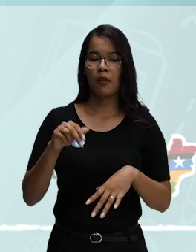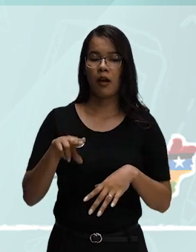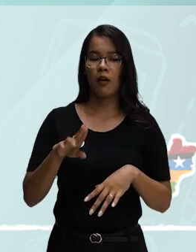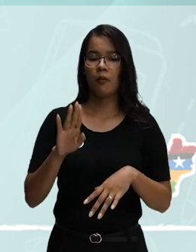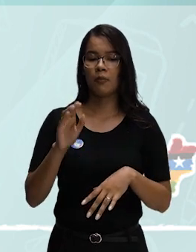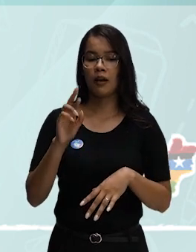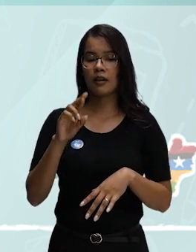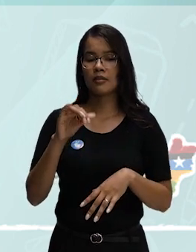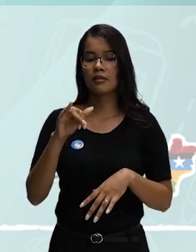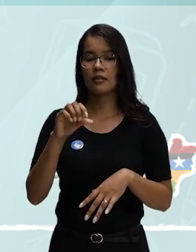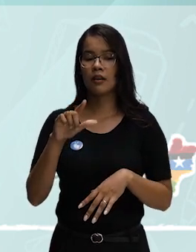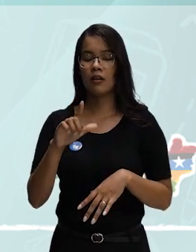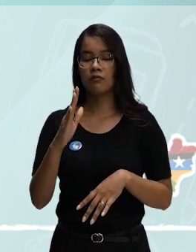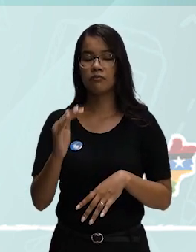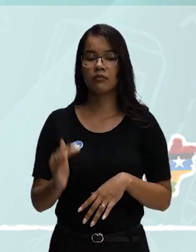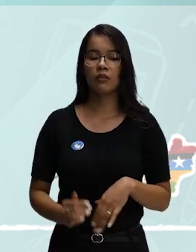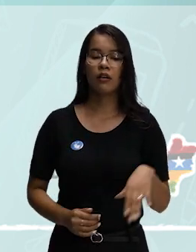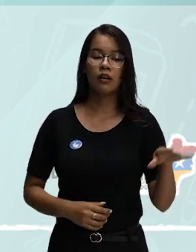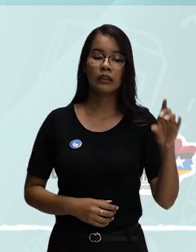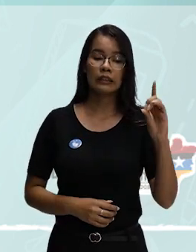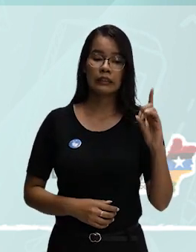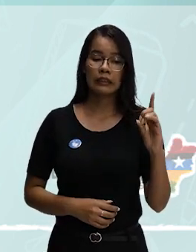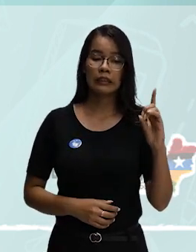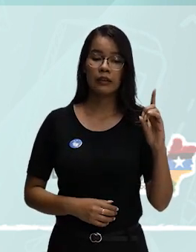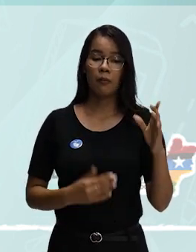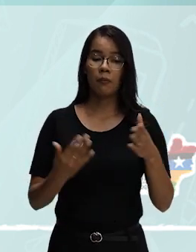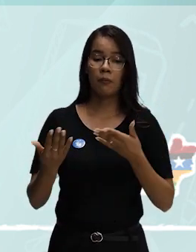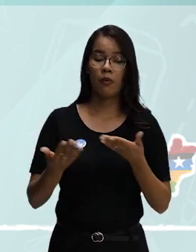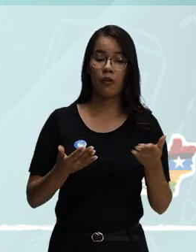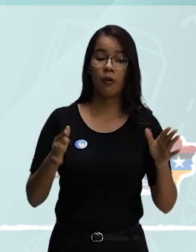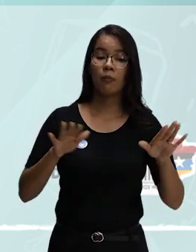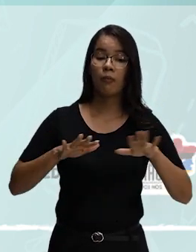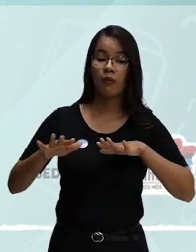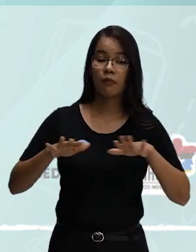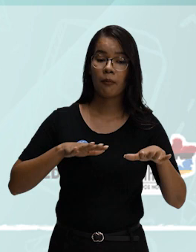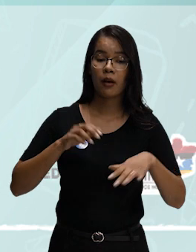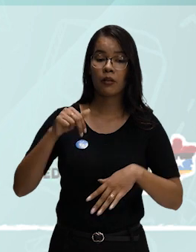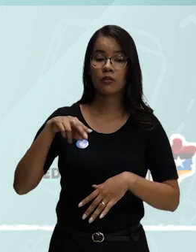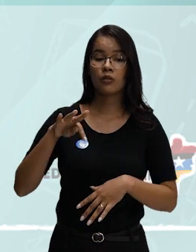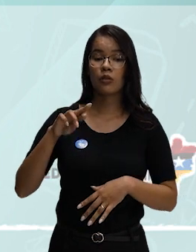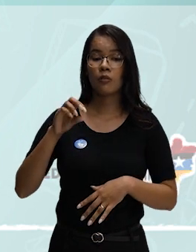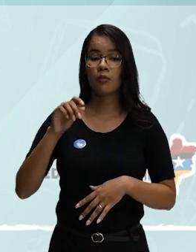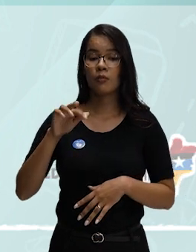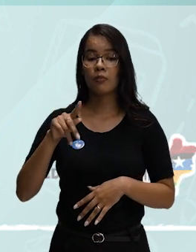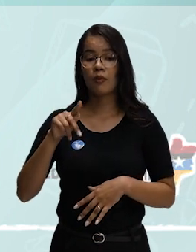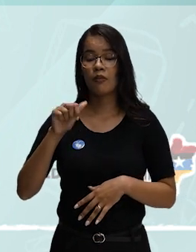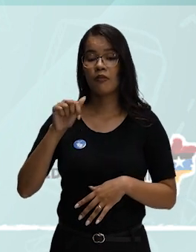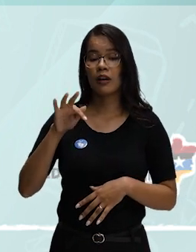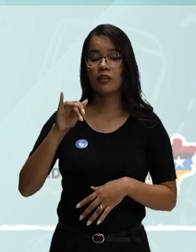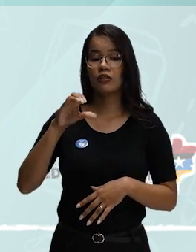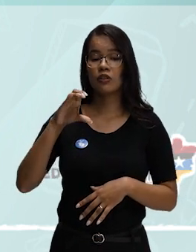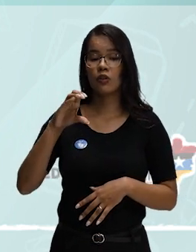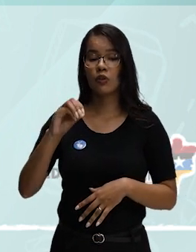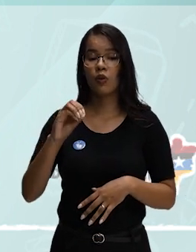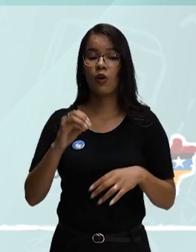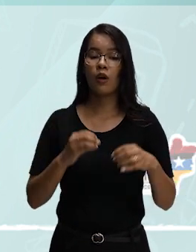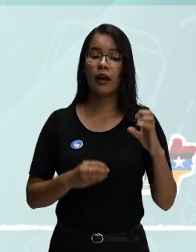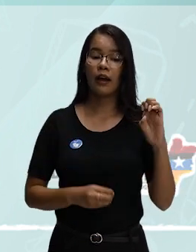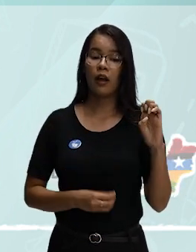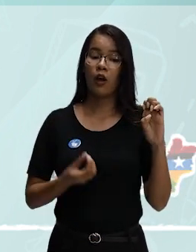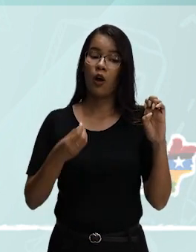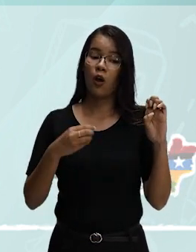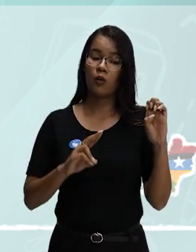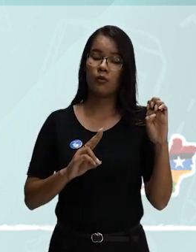Pau-Brasil. Letra D, o movimento antropofágico. Ou letra E, a poesia de